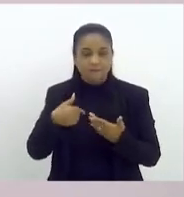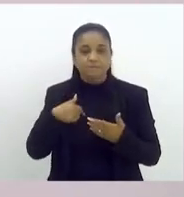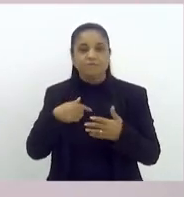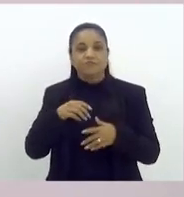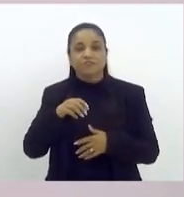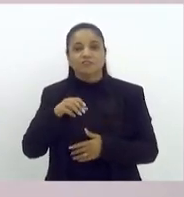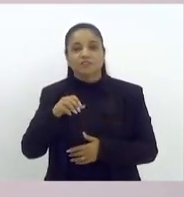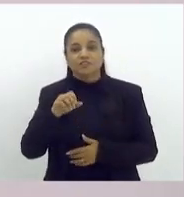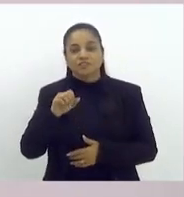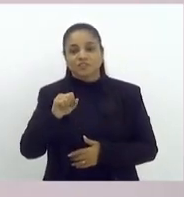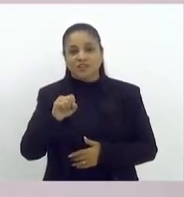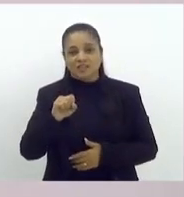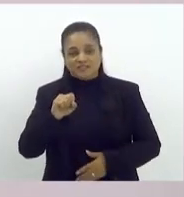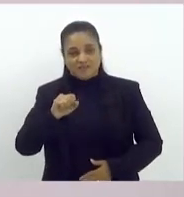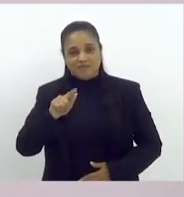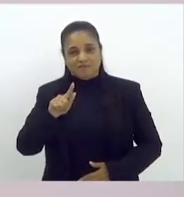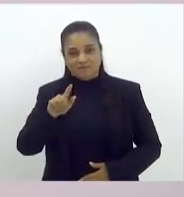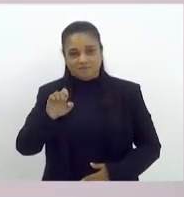jazz